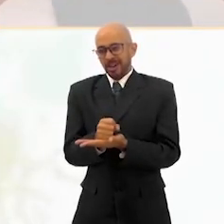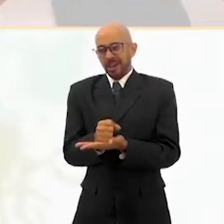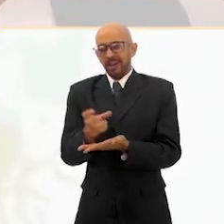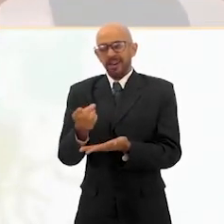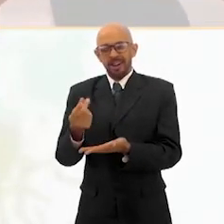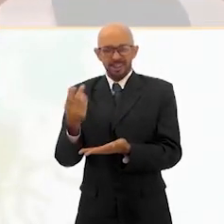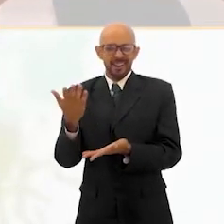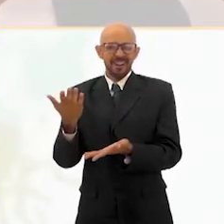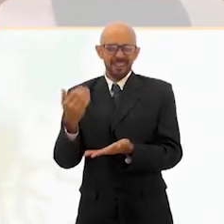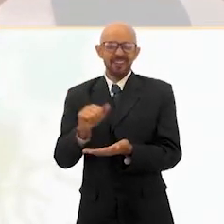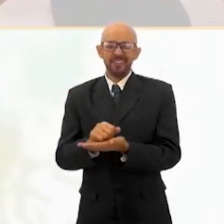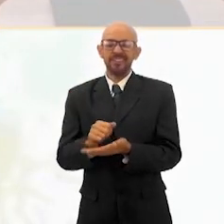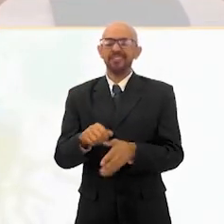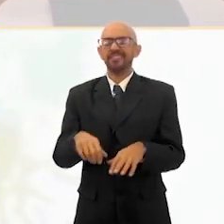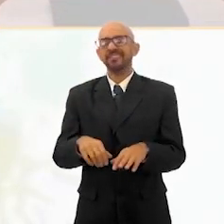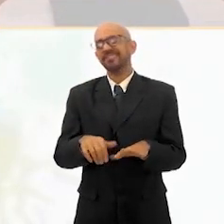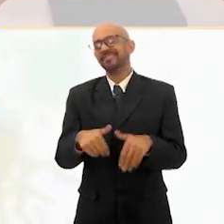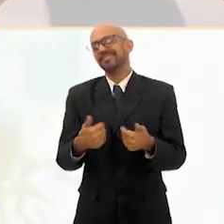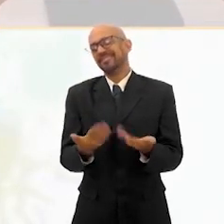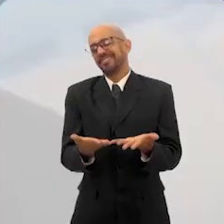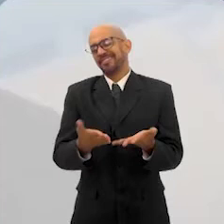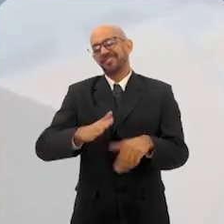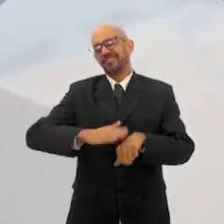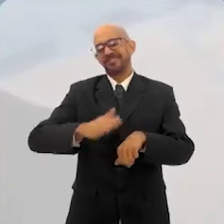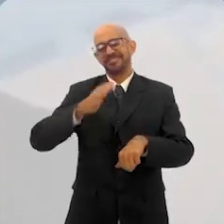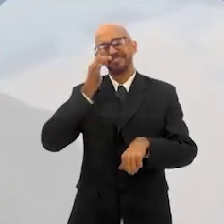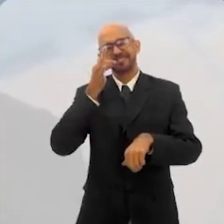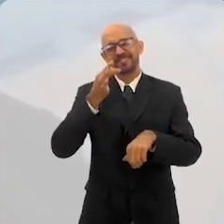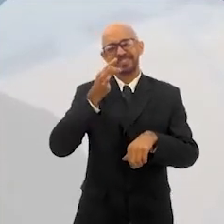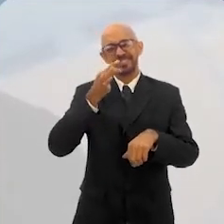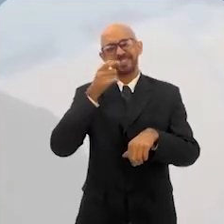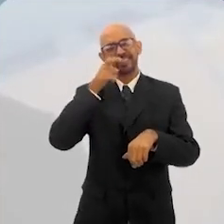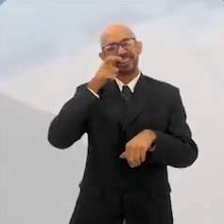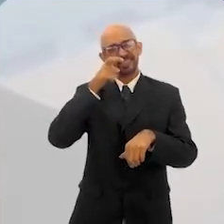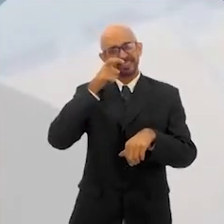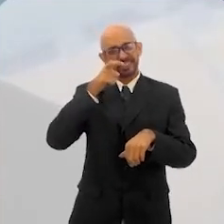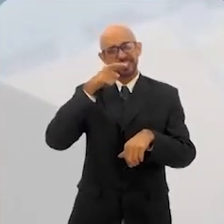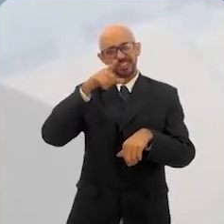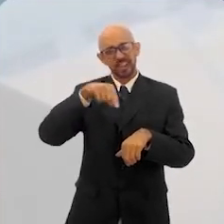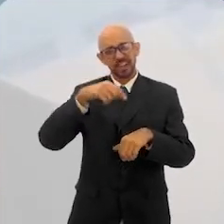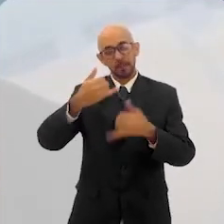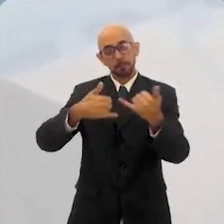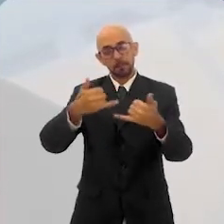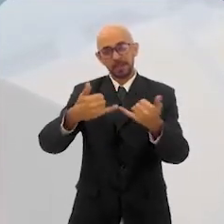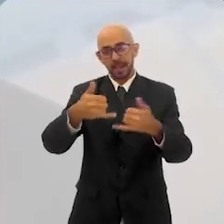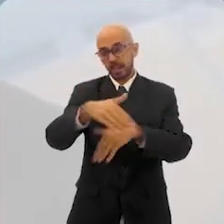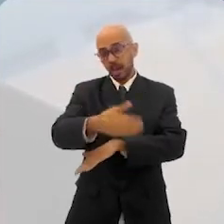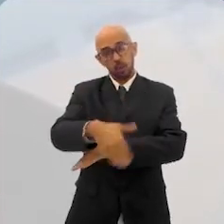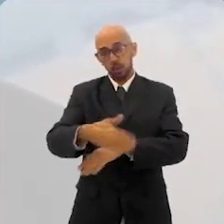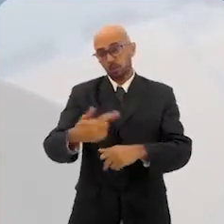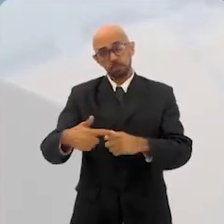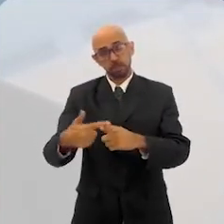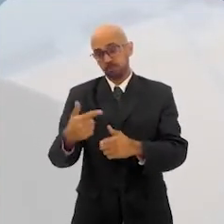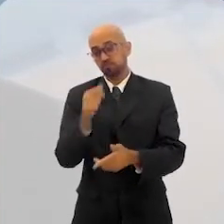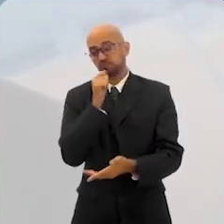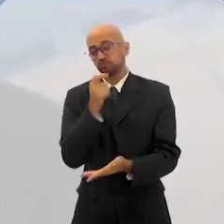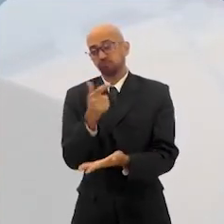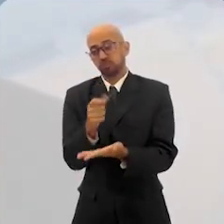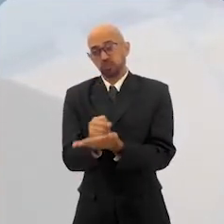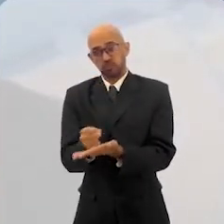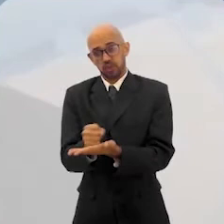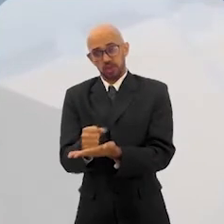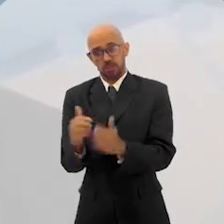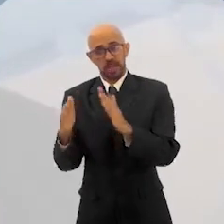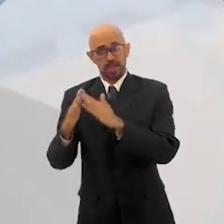tempo. Então, na verdade, Sim. a coisa mais interessante que eu gostava era de poder brincar na rua com os meus outros amigos,